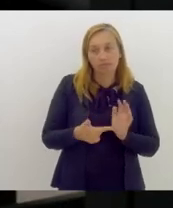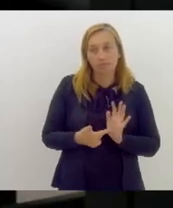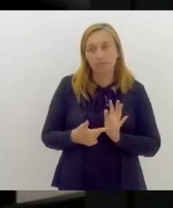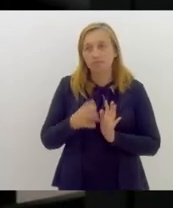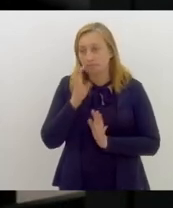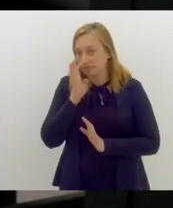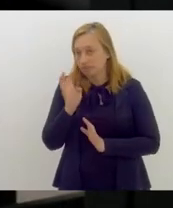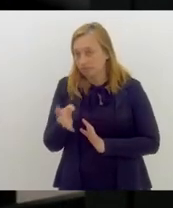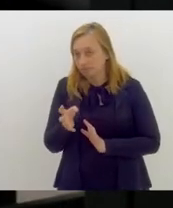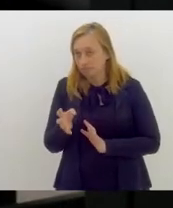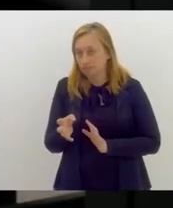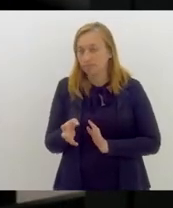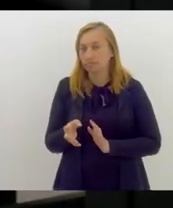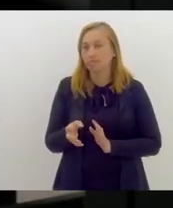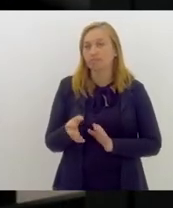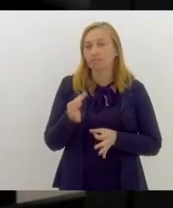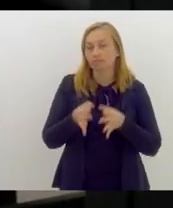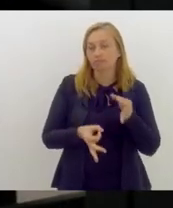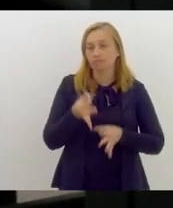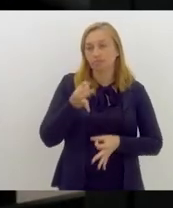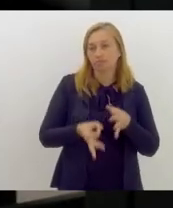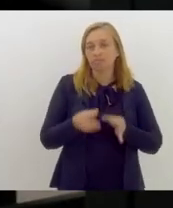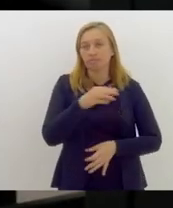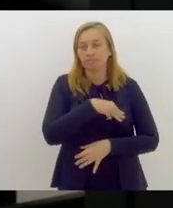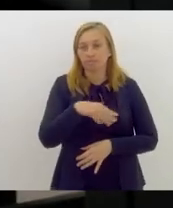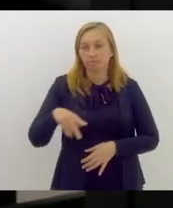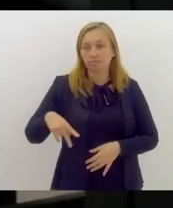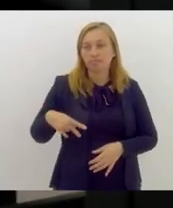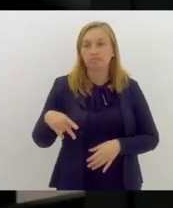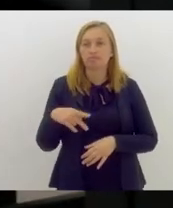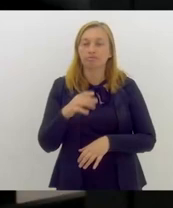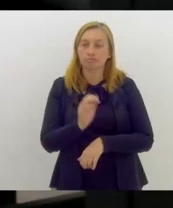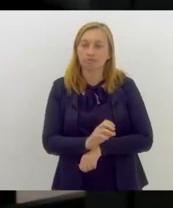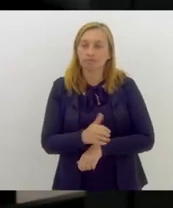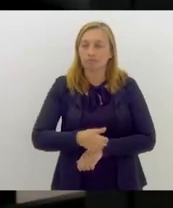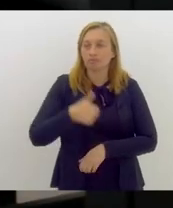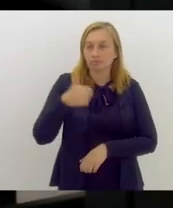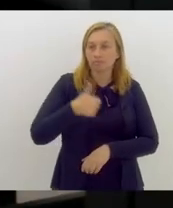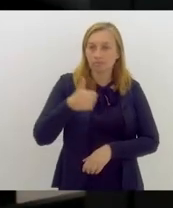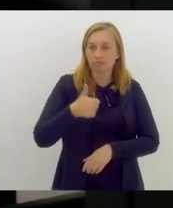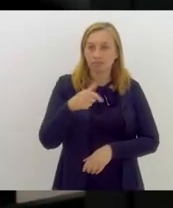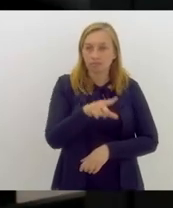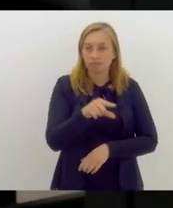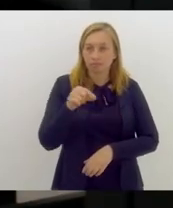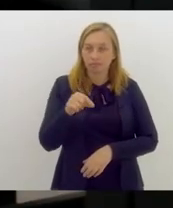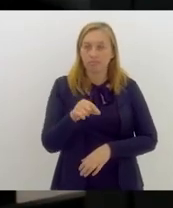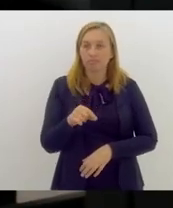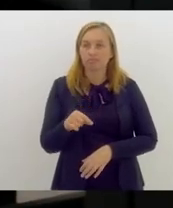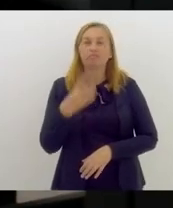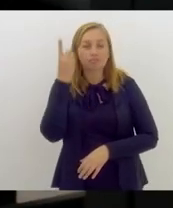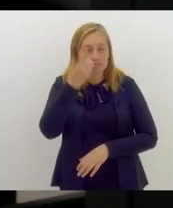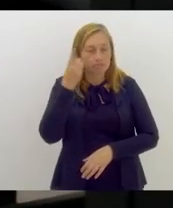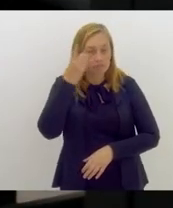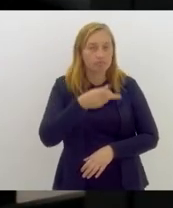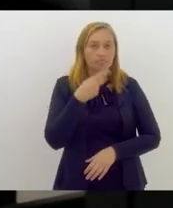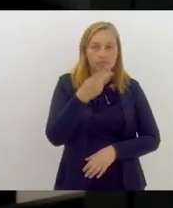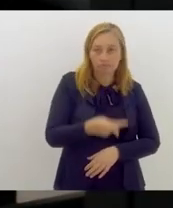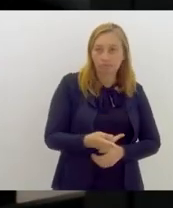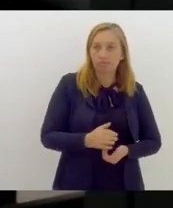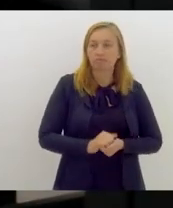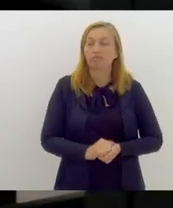a justiça juntamente com o ministério público estadual E aí tivemos a primeira decisão que a deputada bem colocou